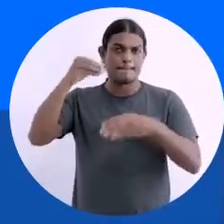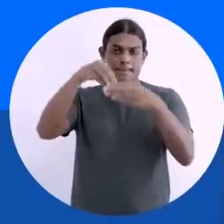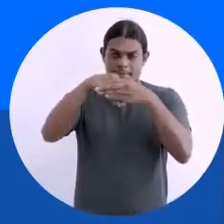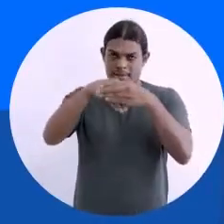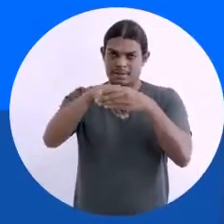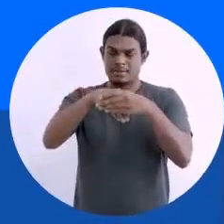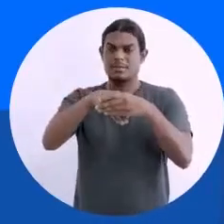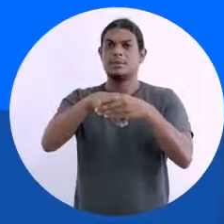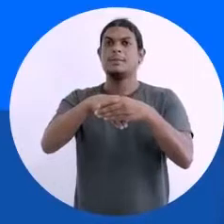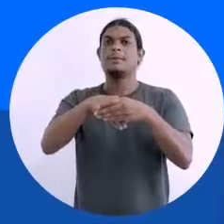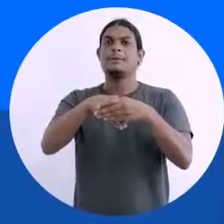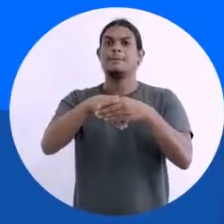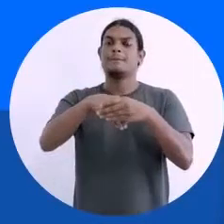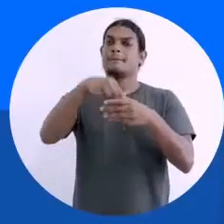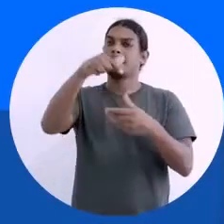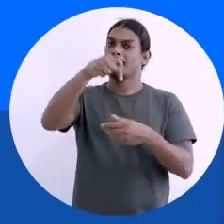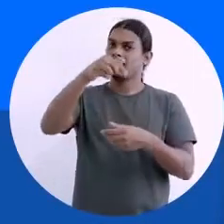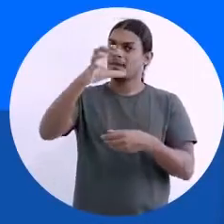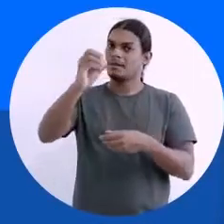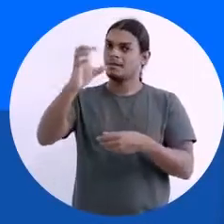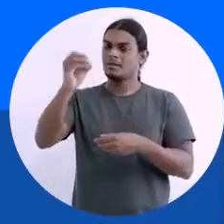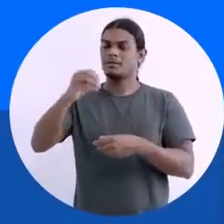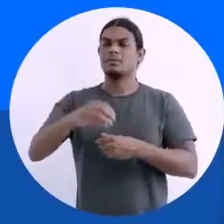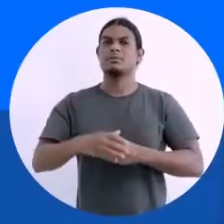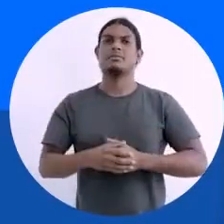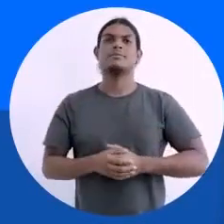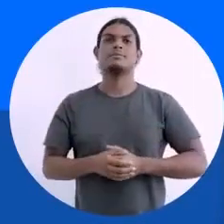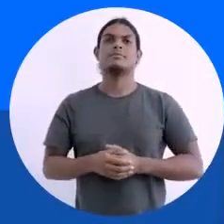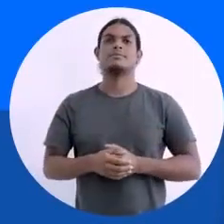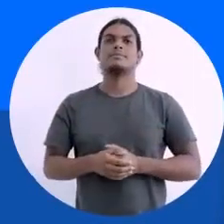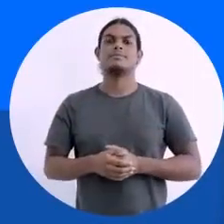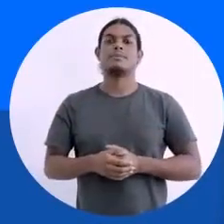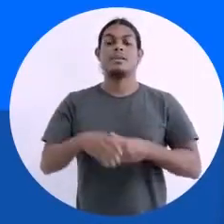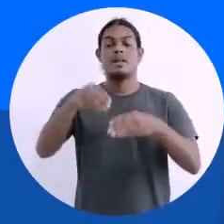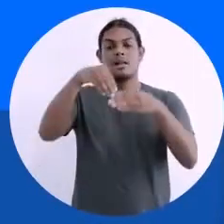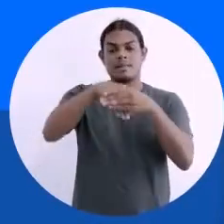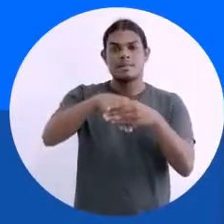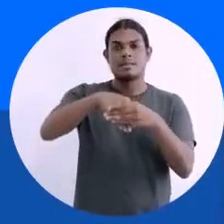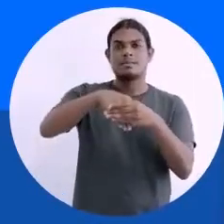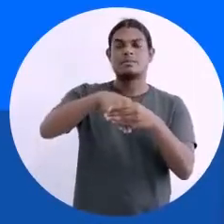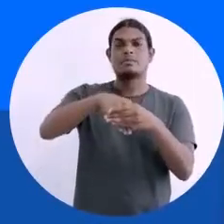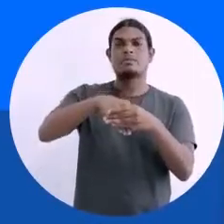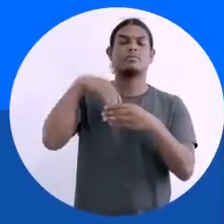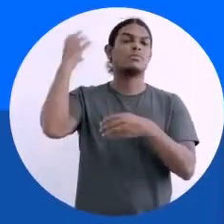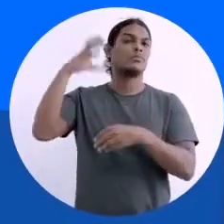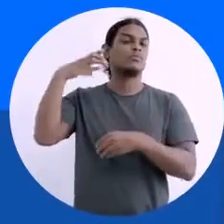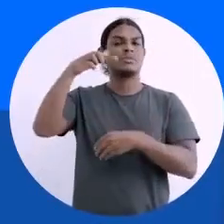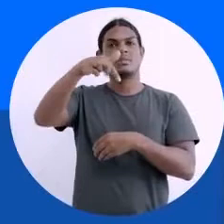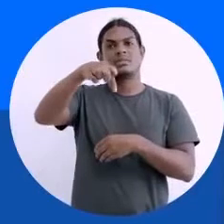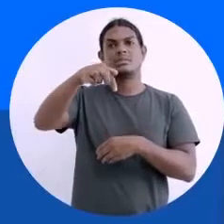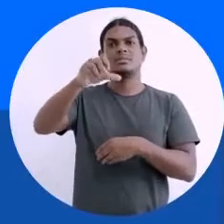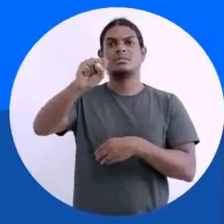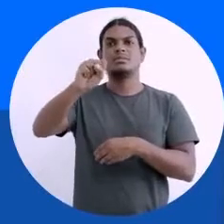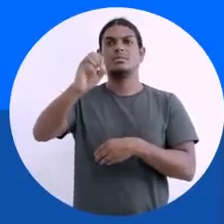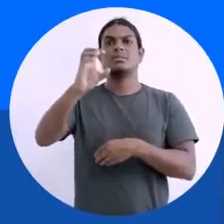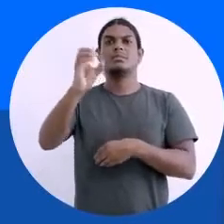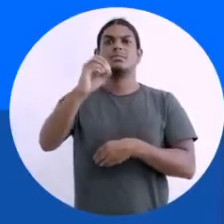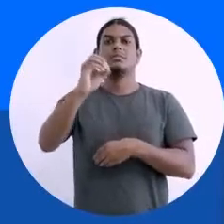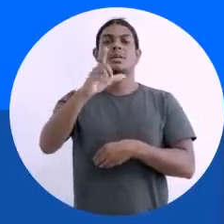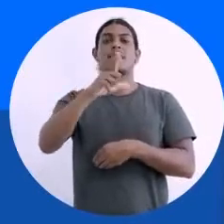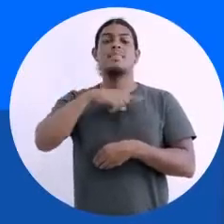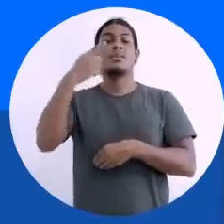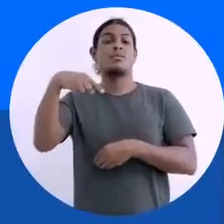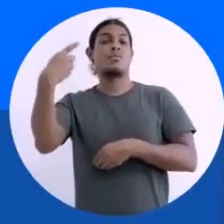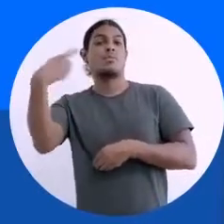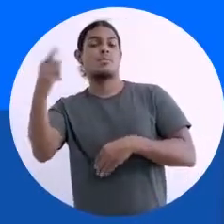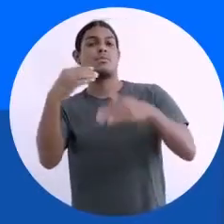700, é uma classe e uma subclasse, é gênero e espécie. Dentro de música, que é 780, vocês vão encontrar uma classe mais